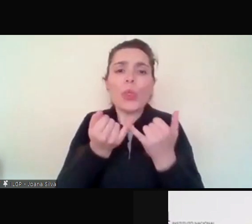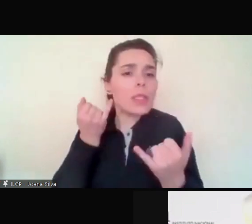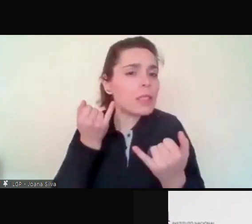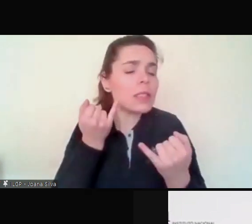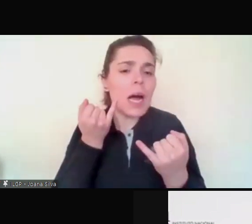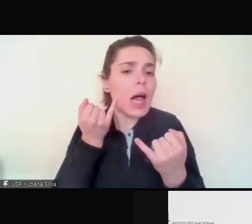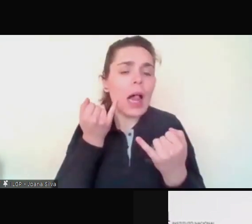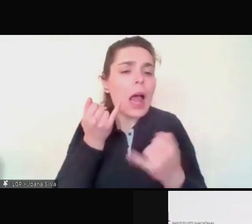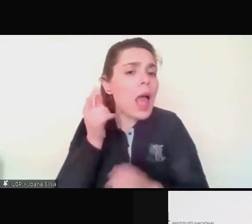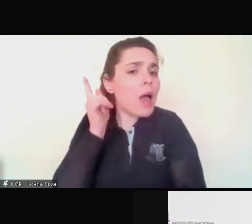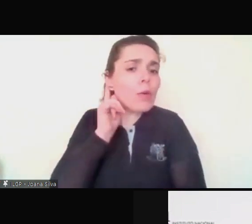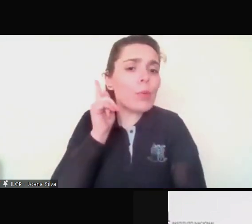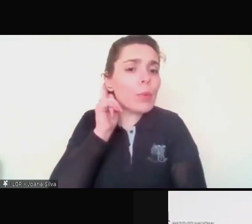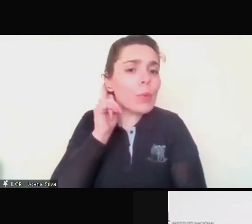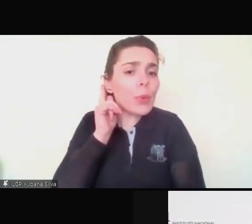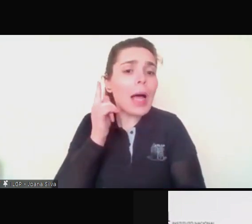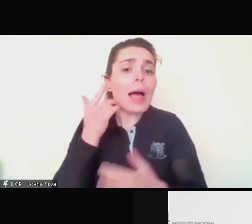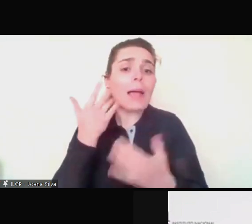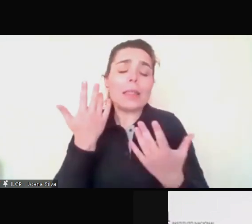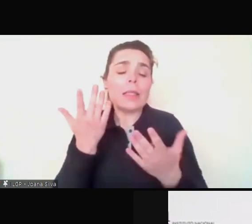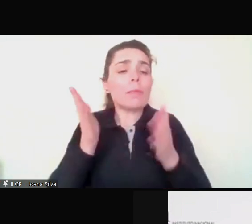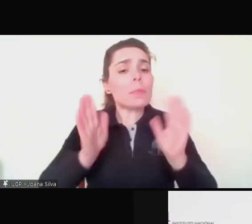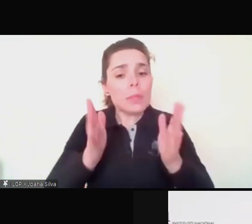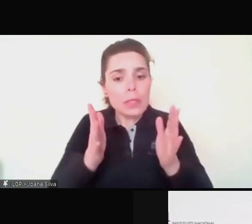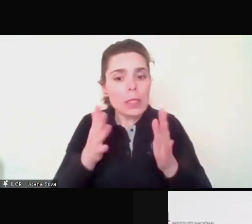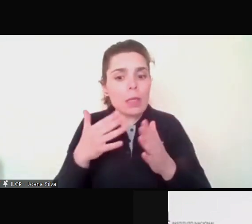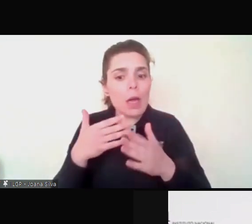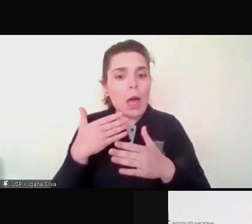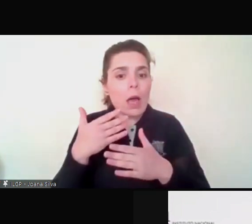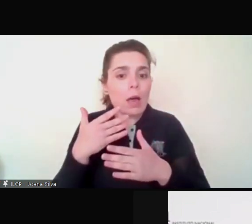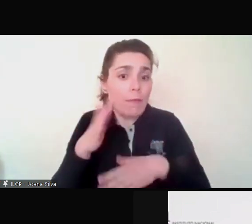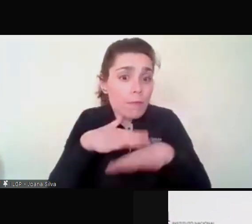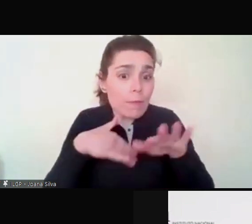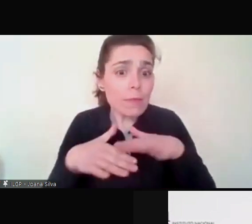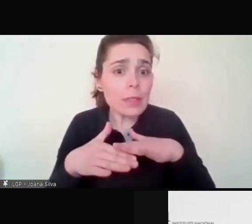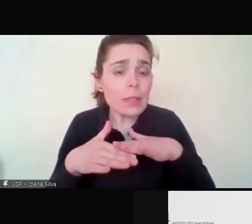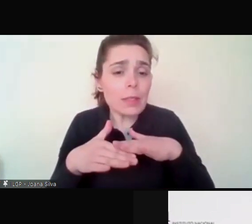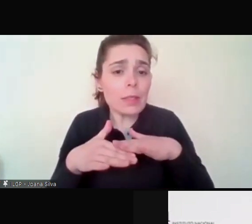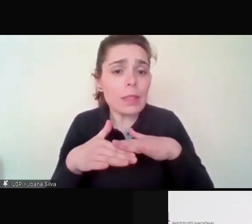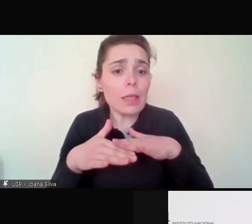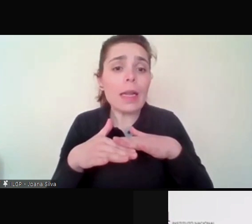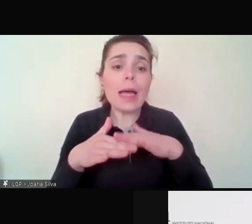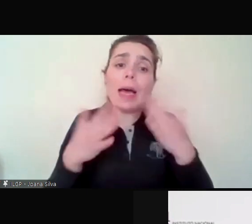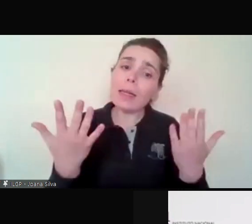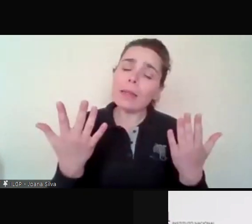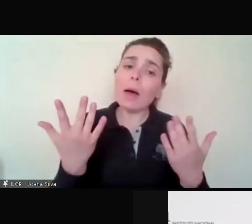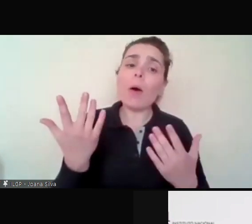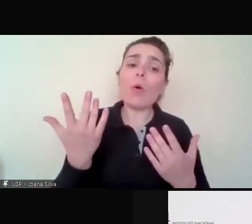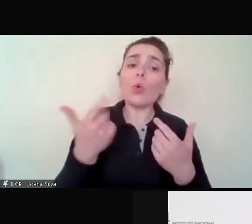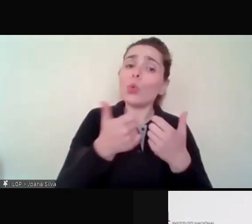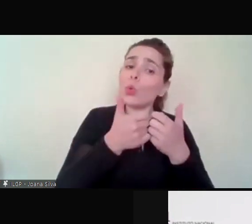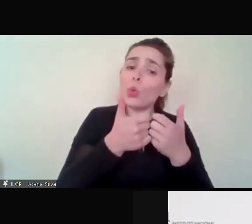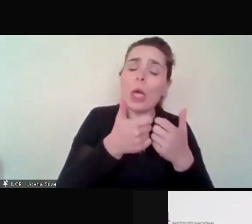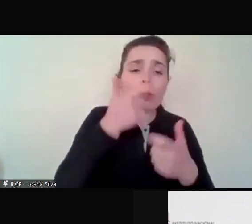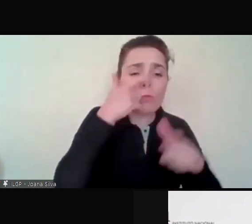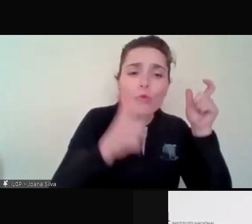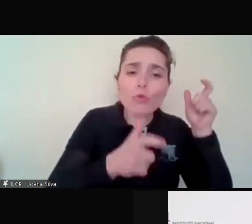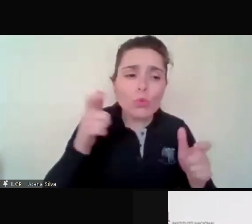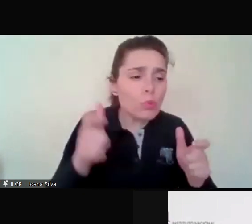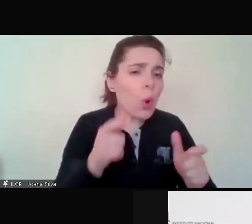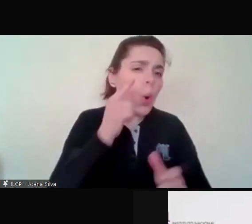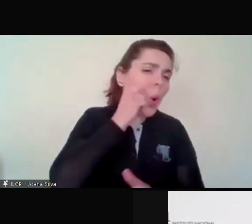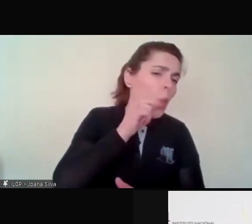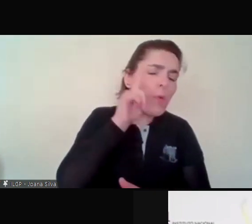digital que se tem preconizado e que tem acontecido tem em consideração todos e todas os trabalhadores e trabalhadoras